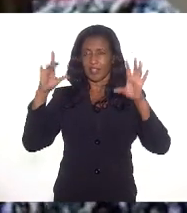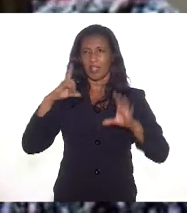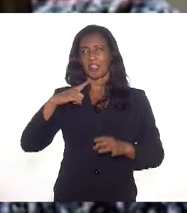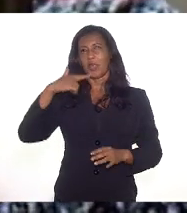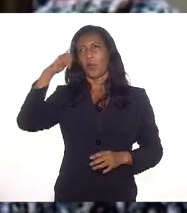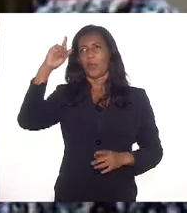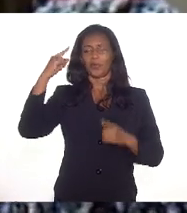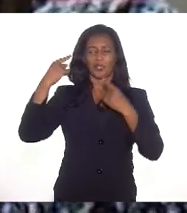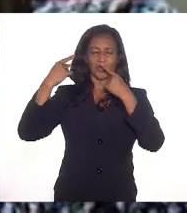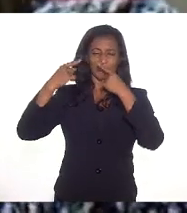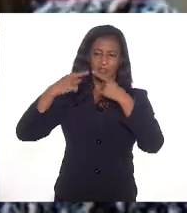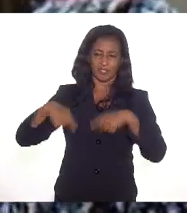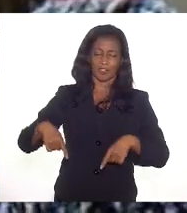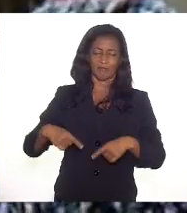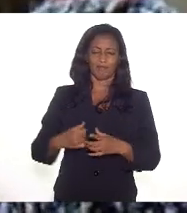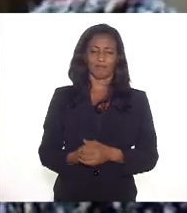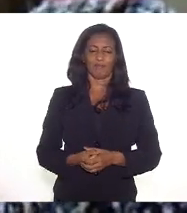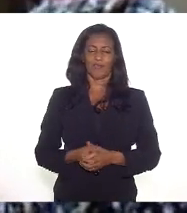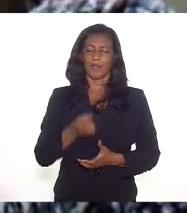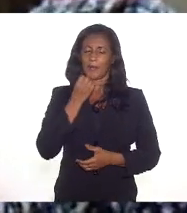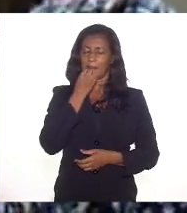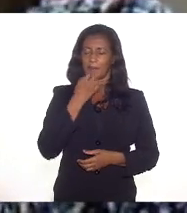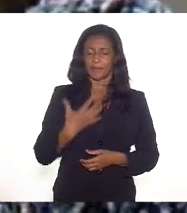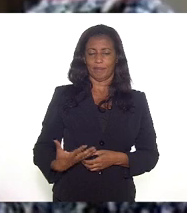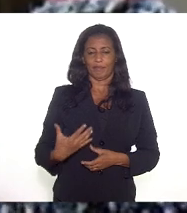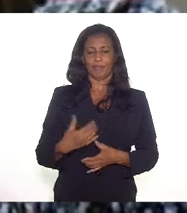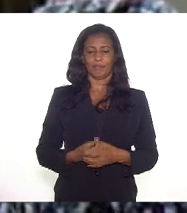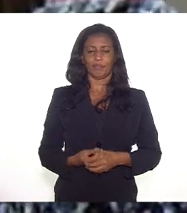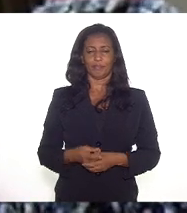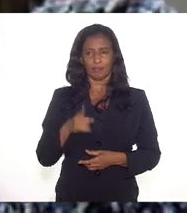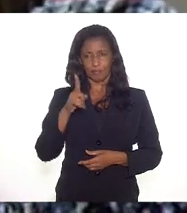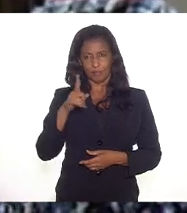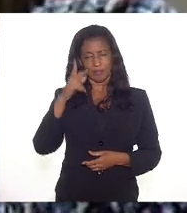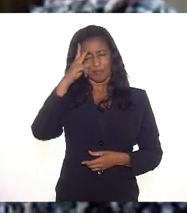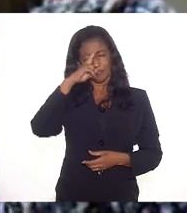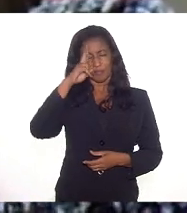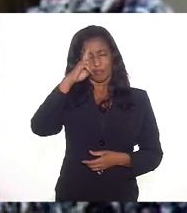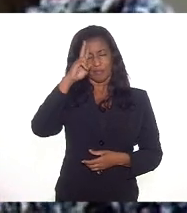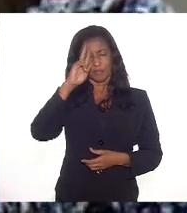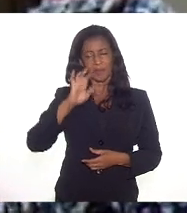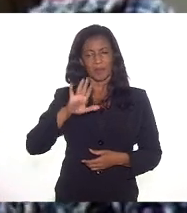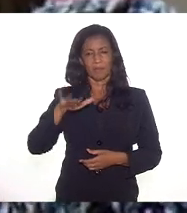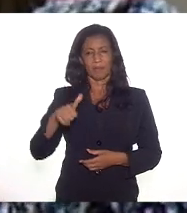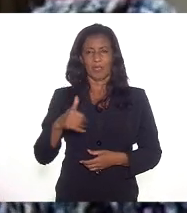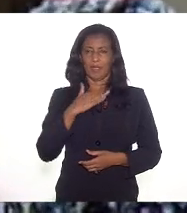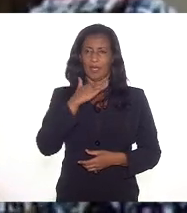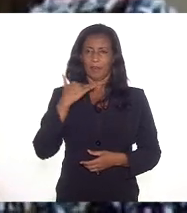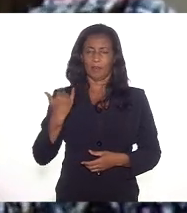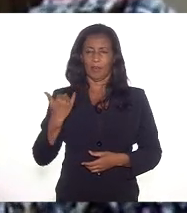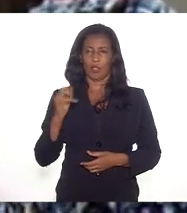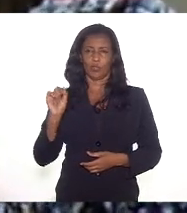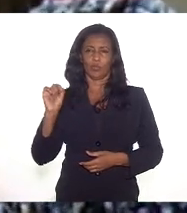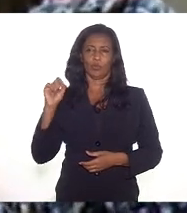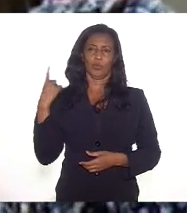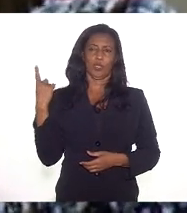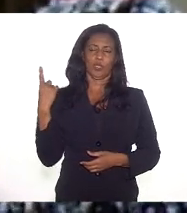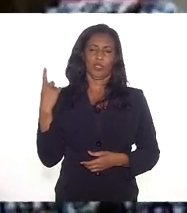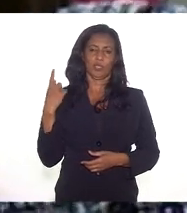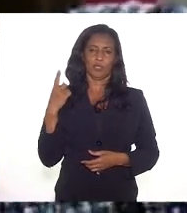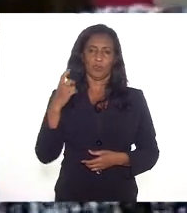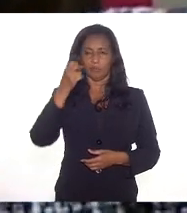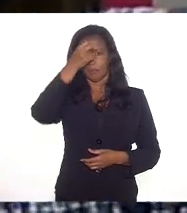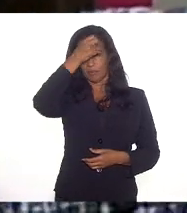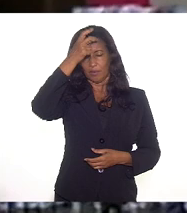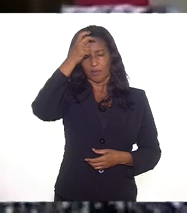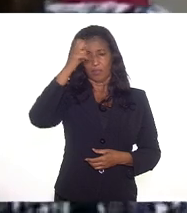outros desafios, mas que bom que Vossa Excelência fez essa lembrança do falecimento do ex-prefeito de Paraty,